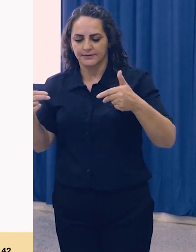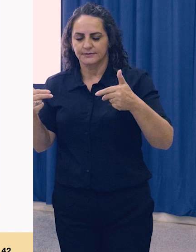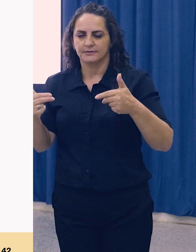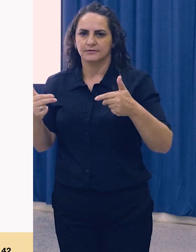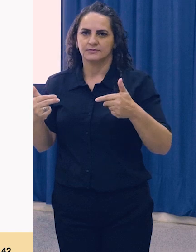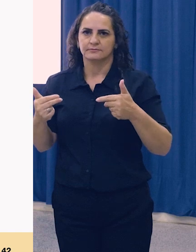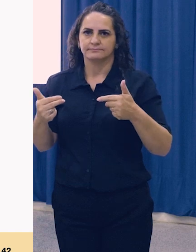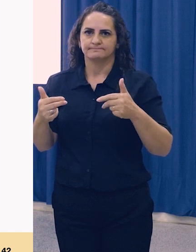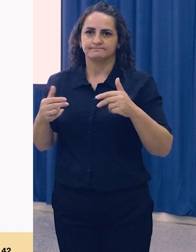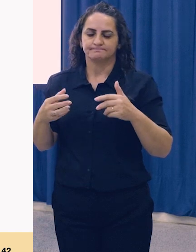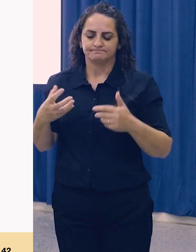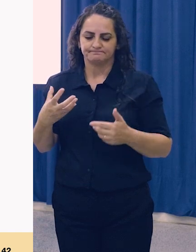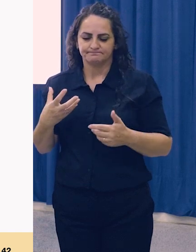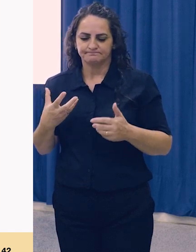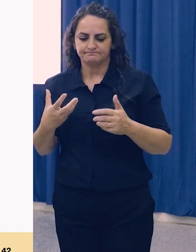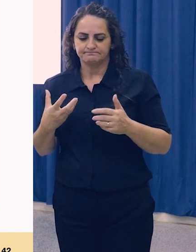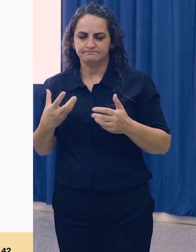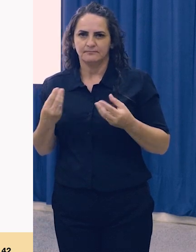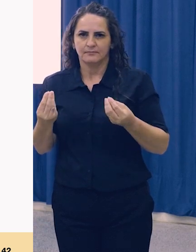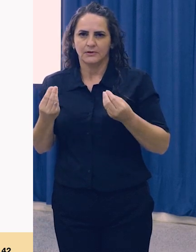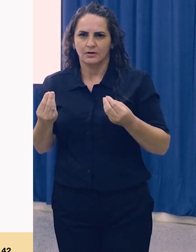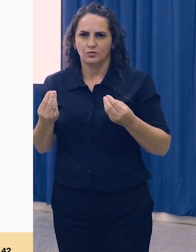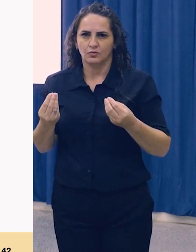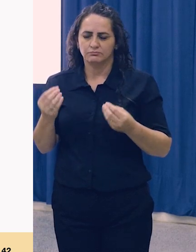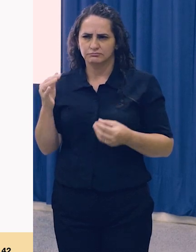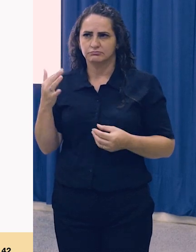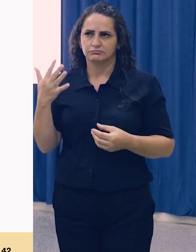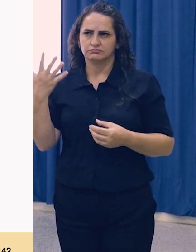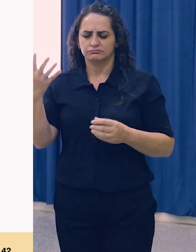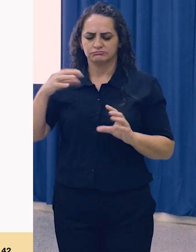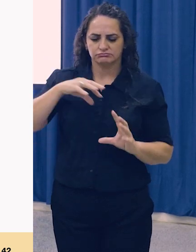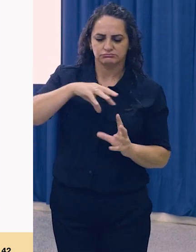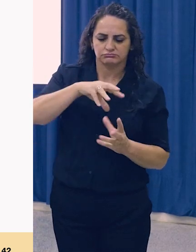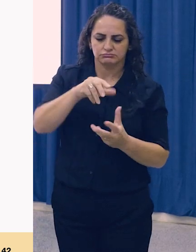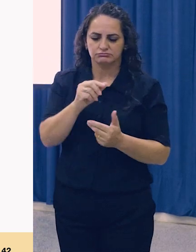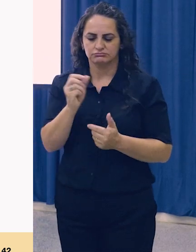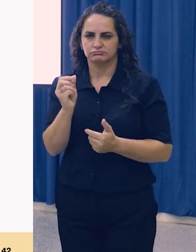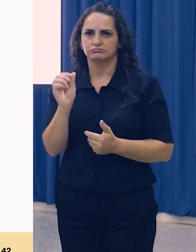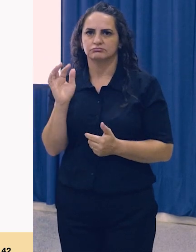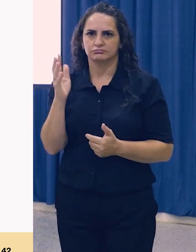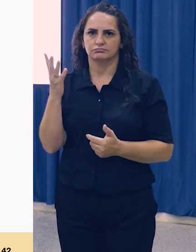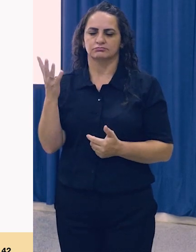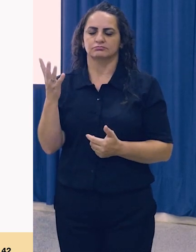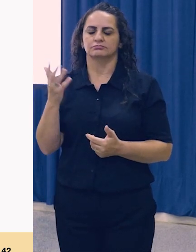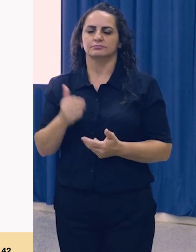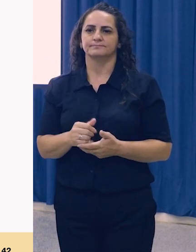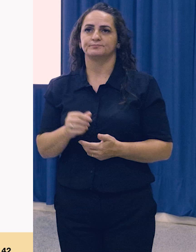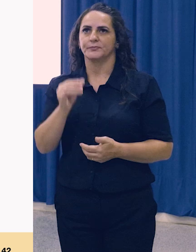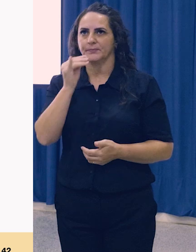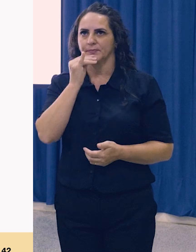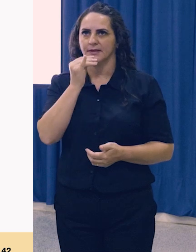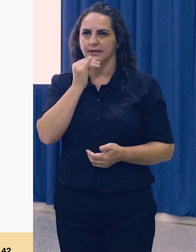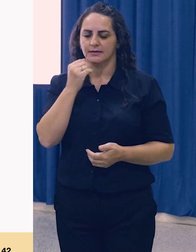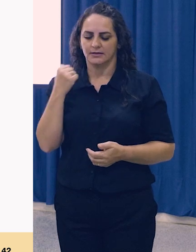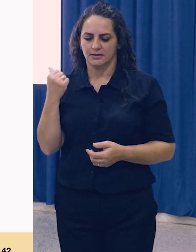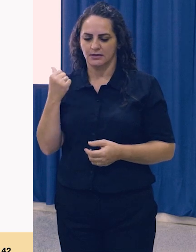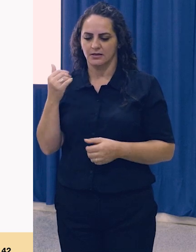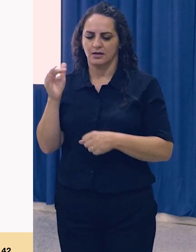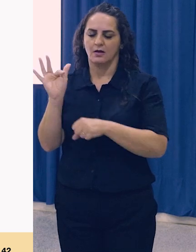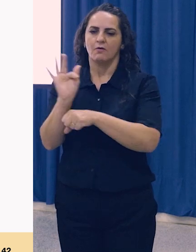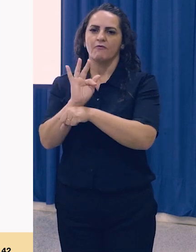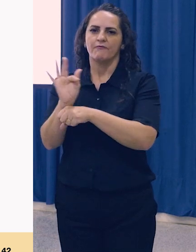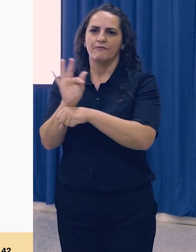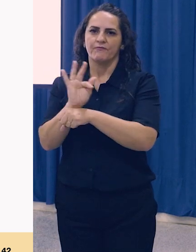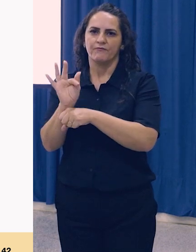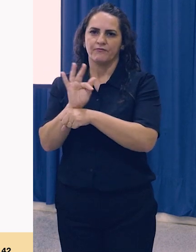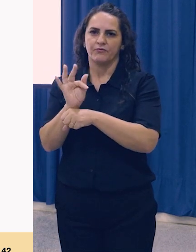Outros jeitos da gente trazer o universo para a gente, para o mundo real, o universo do filme para o mundo real. Por exemplo, aqui, o filme da A